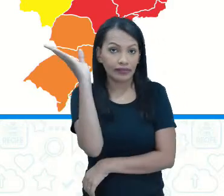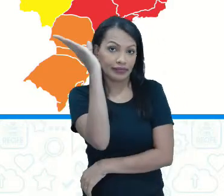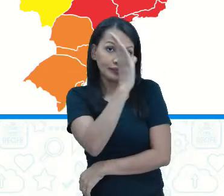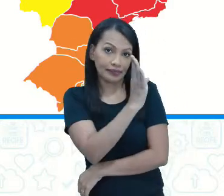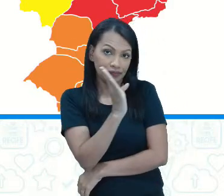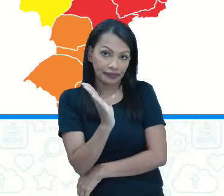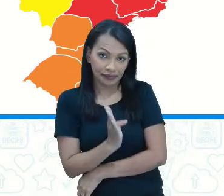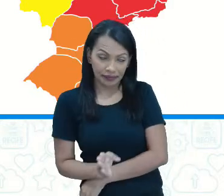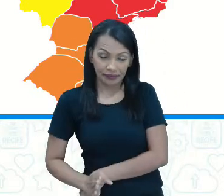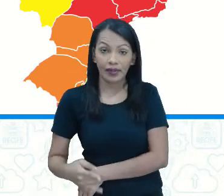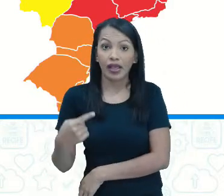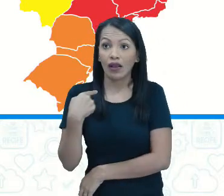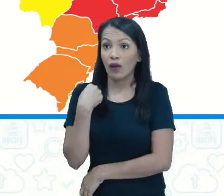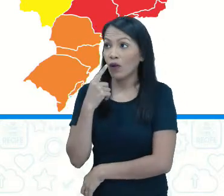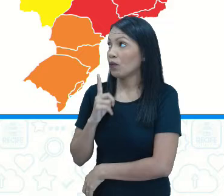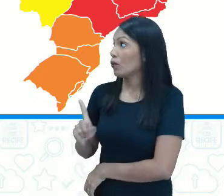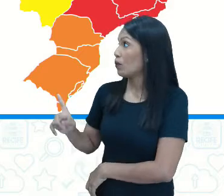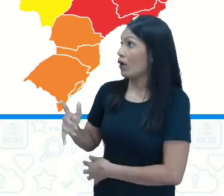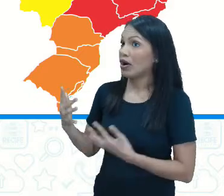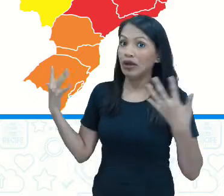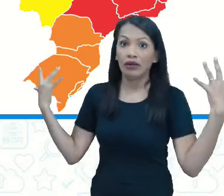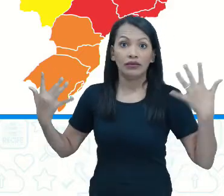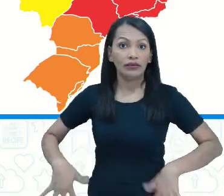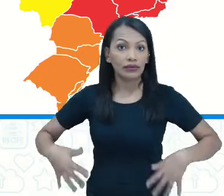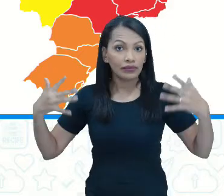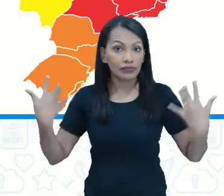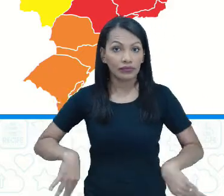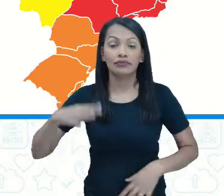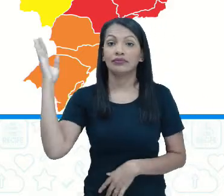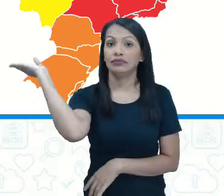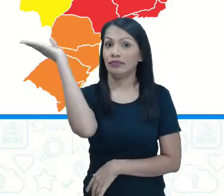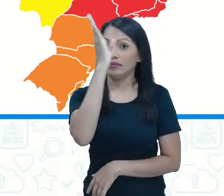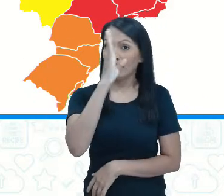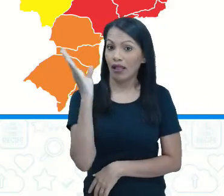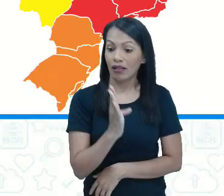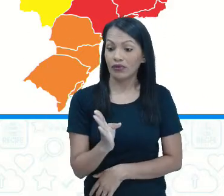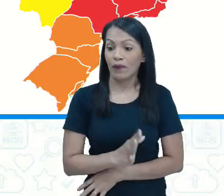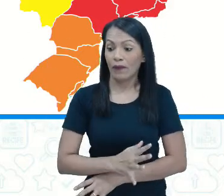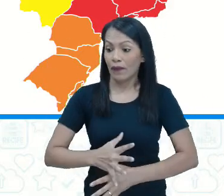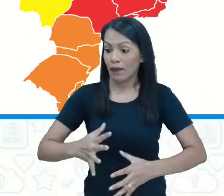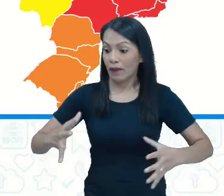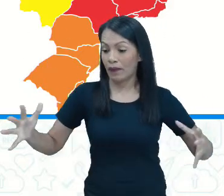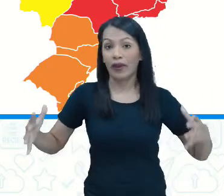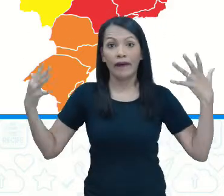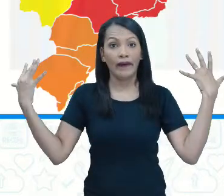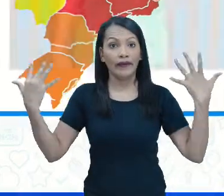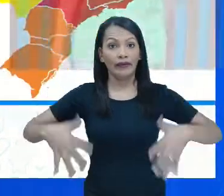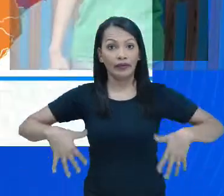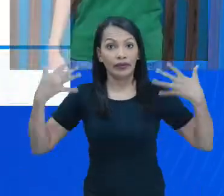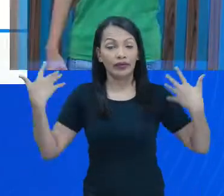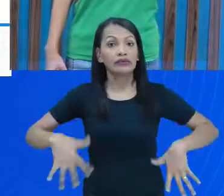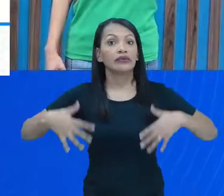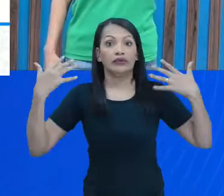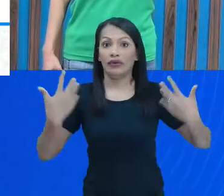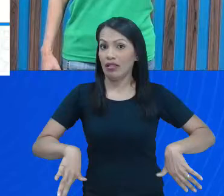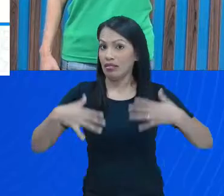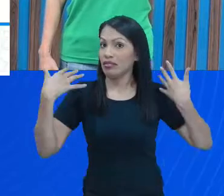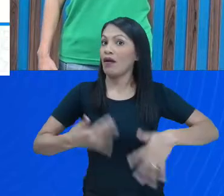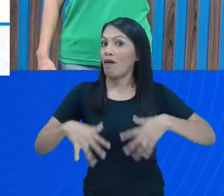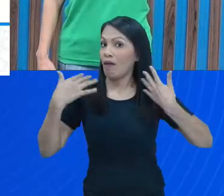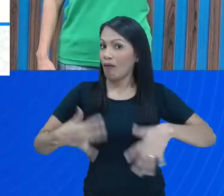esse território enorme, nosso país é enorme, não é? Temos aí até, inclusive, não é?